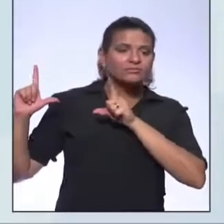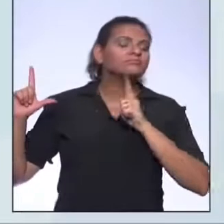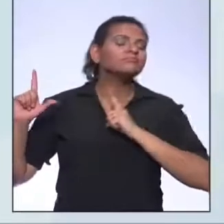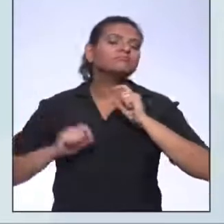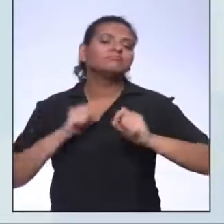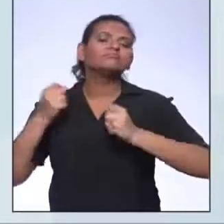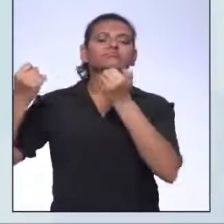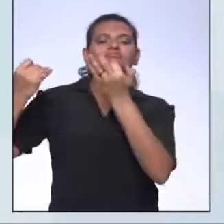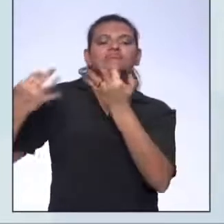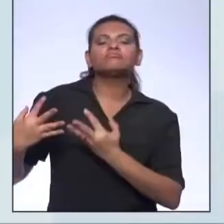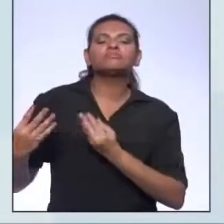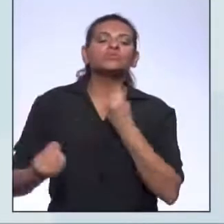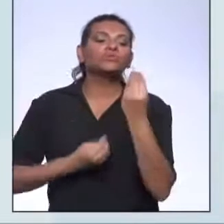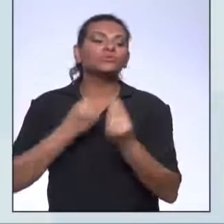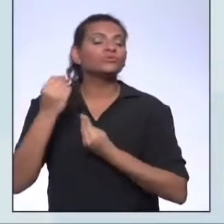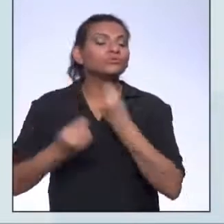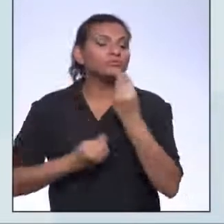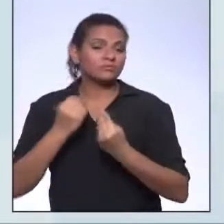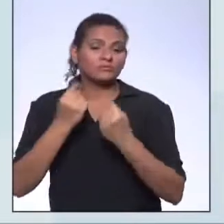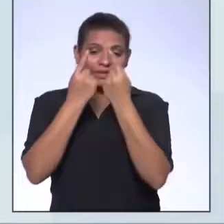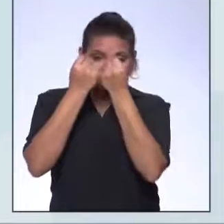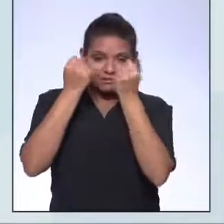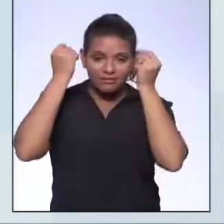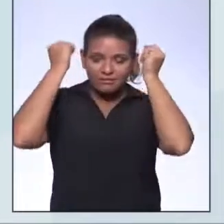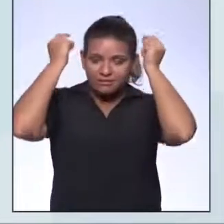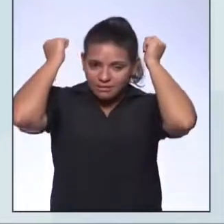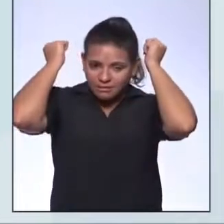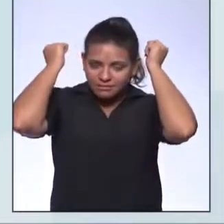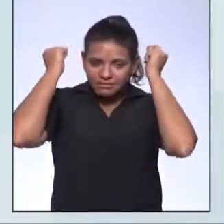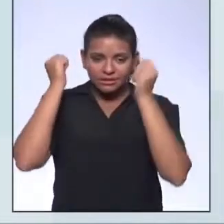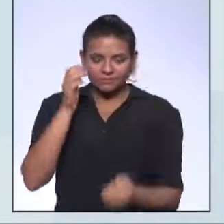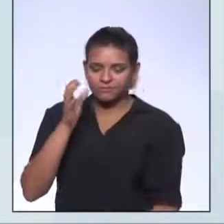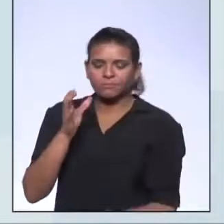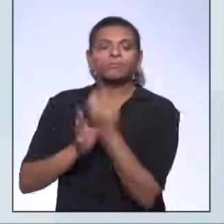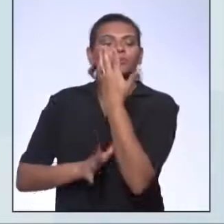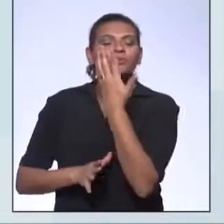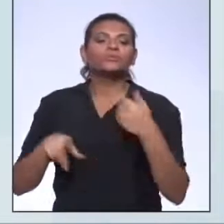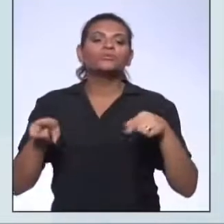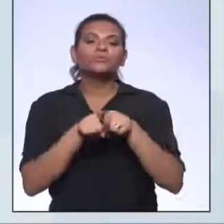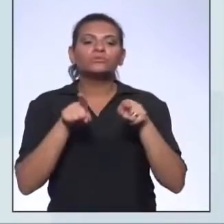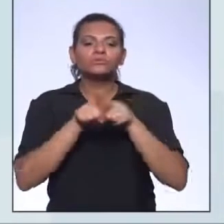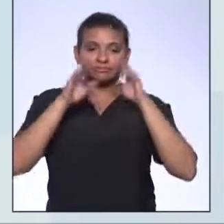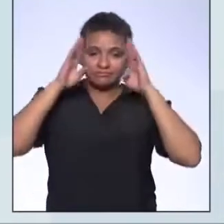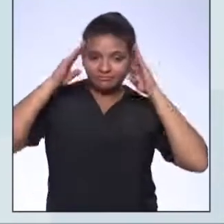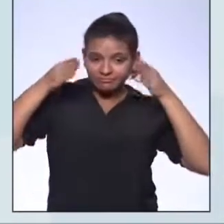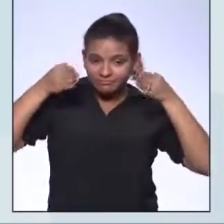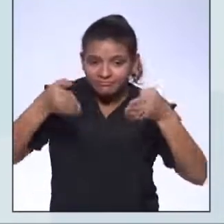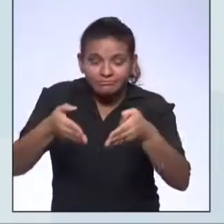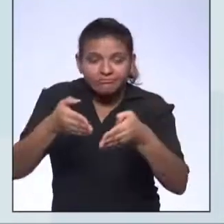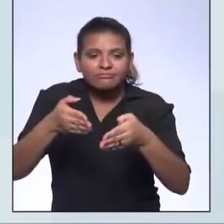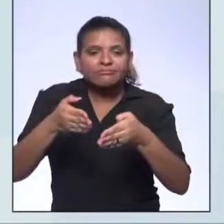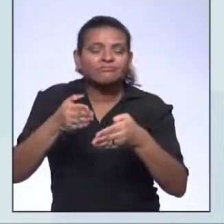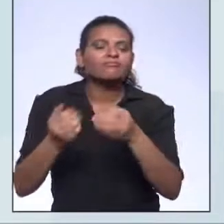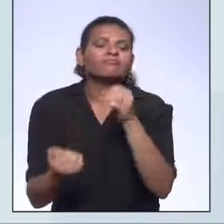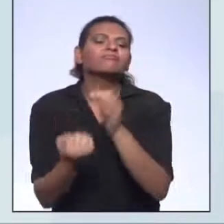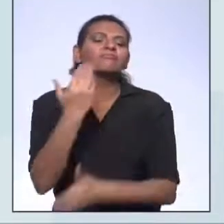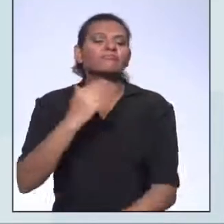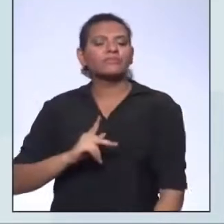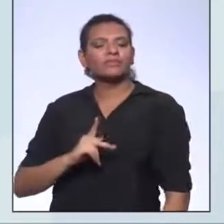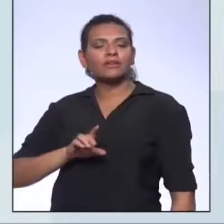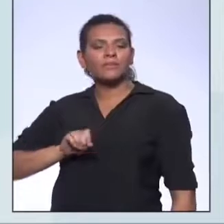explicar a formação da Grécia Antiga com ênfase na formação da polis e nas